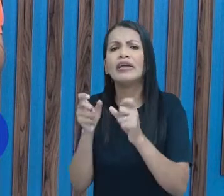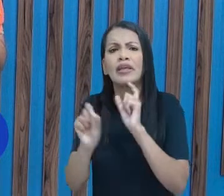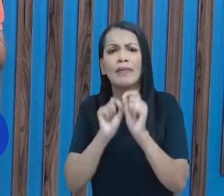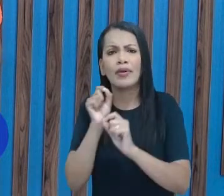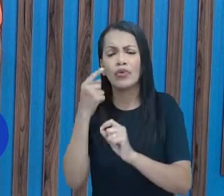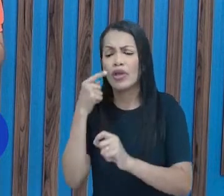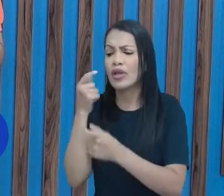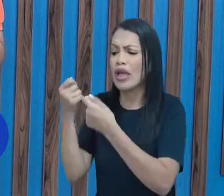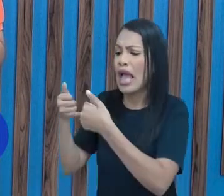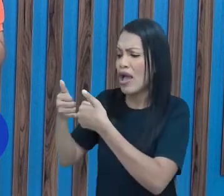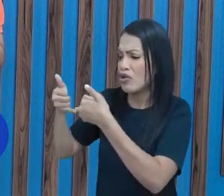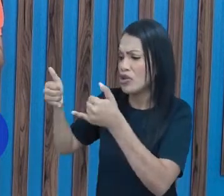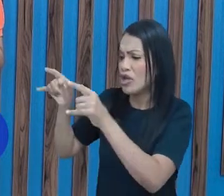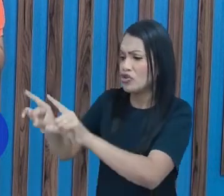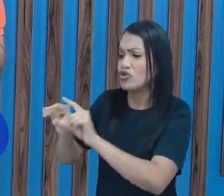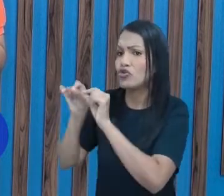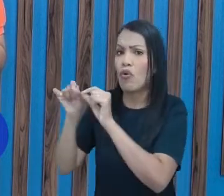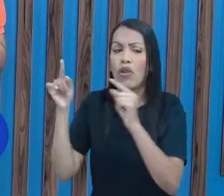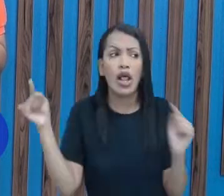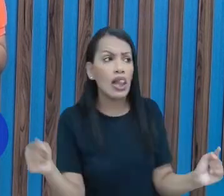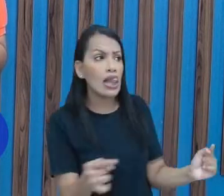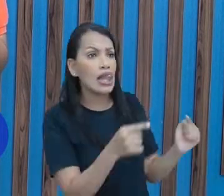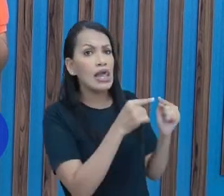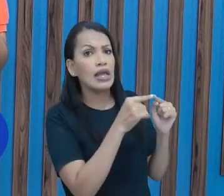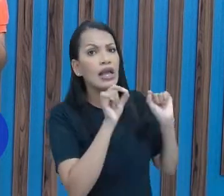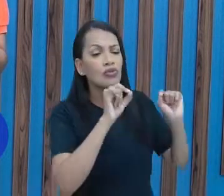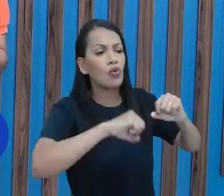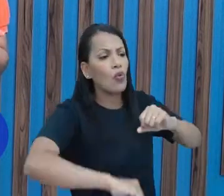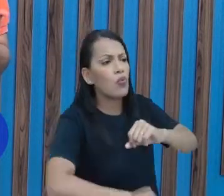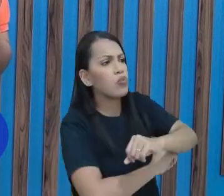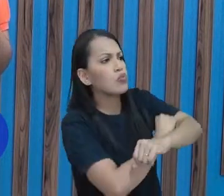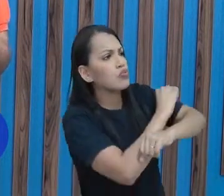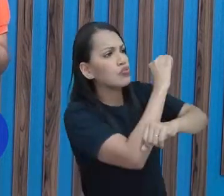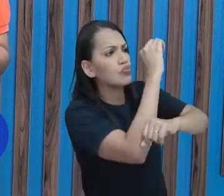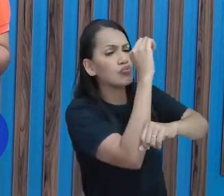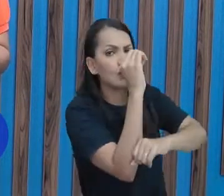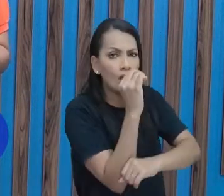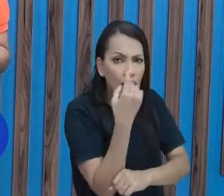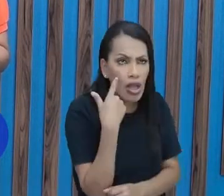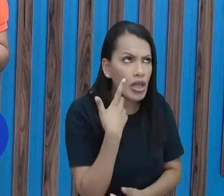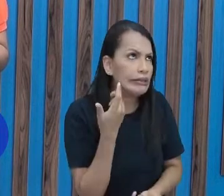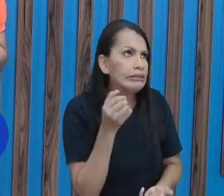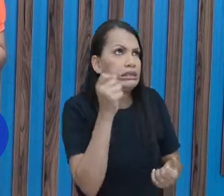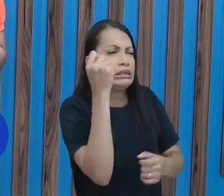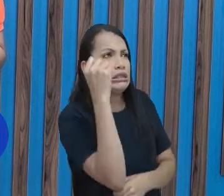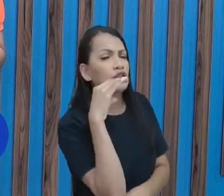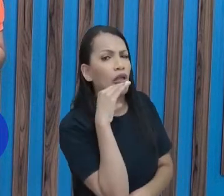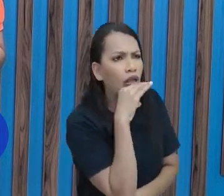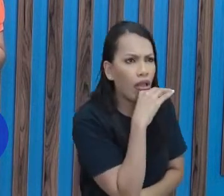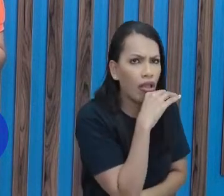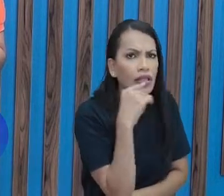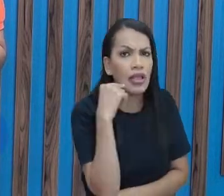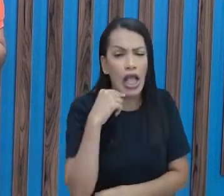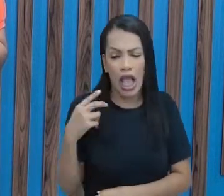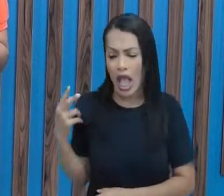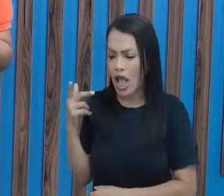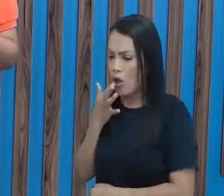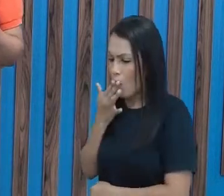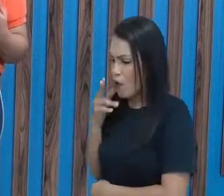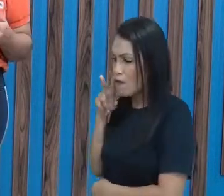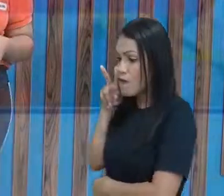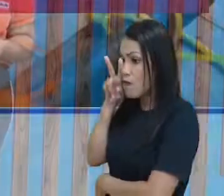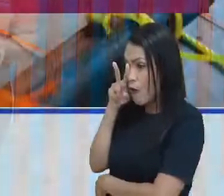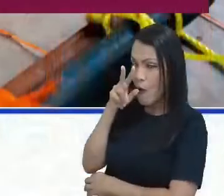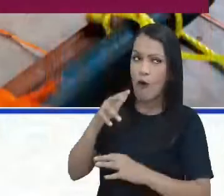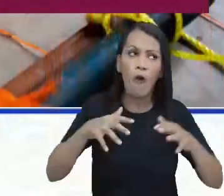clima está diretamente relacionado com a escolha do material de trabalho dessa tecelã, tá certo? Simbora